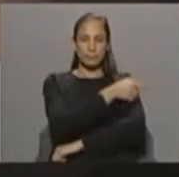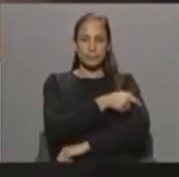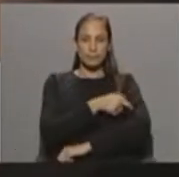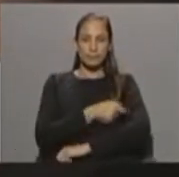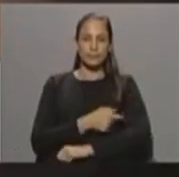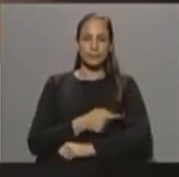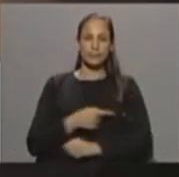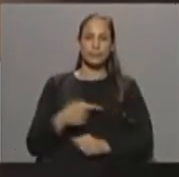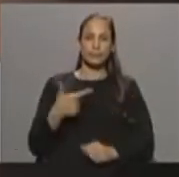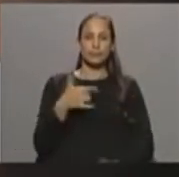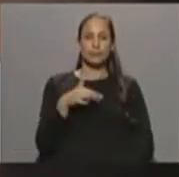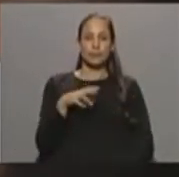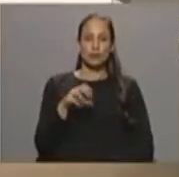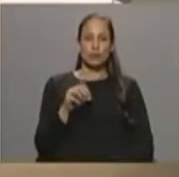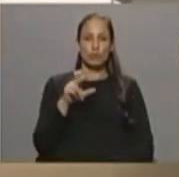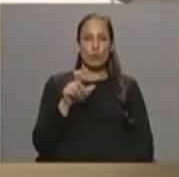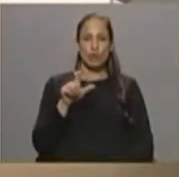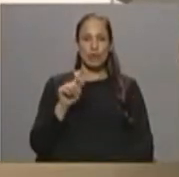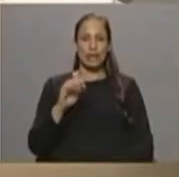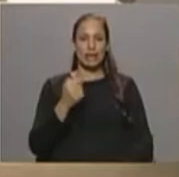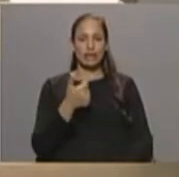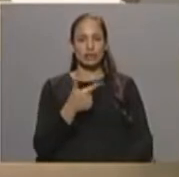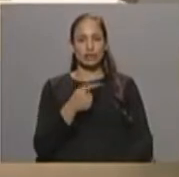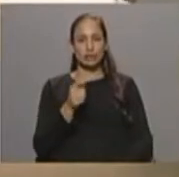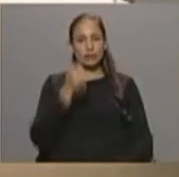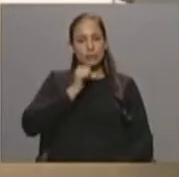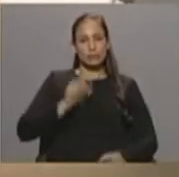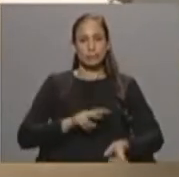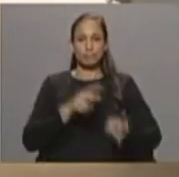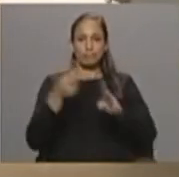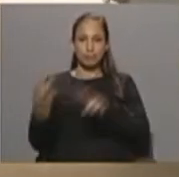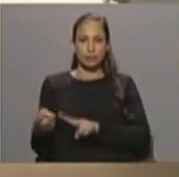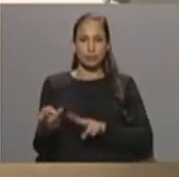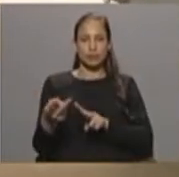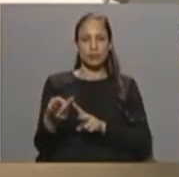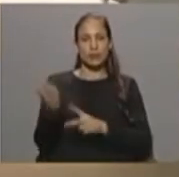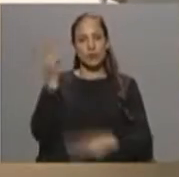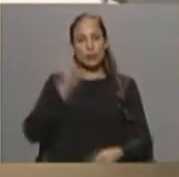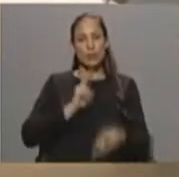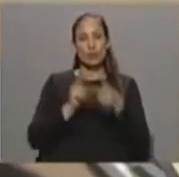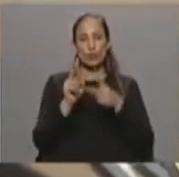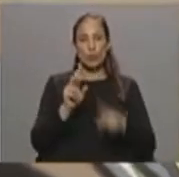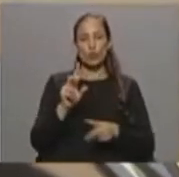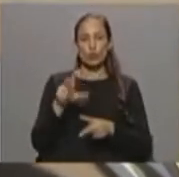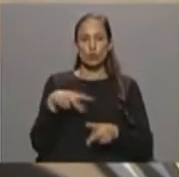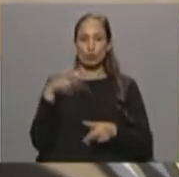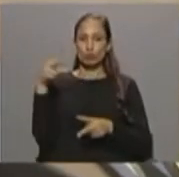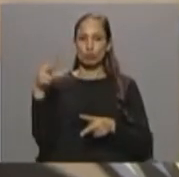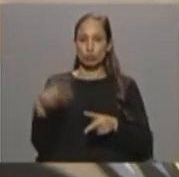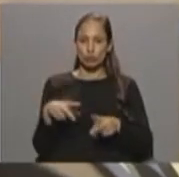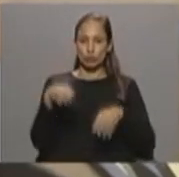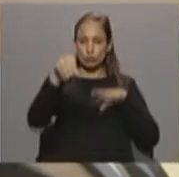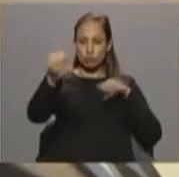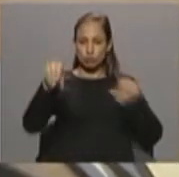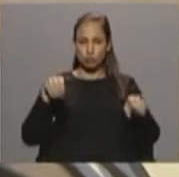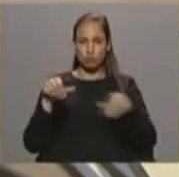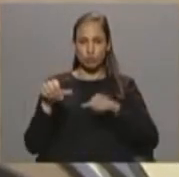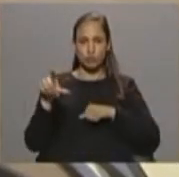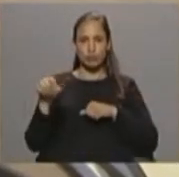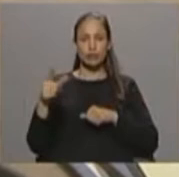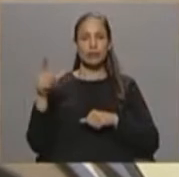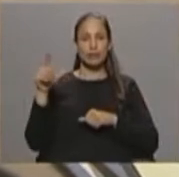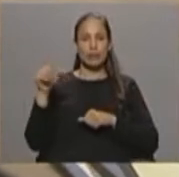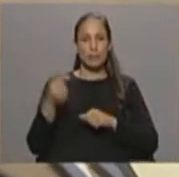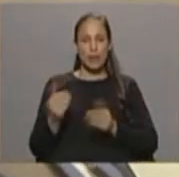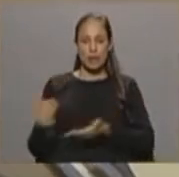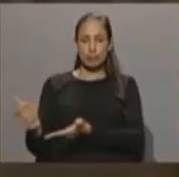obra editada pela Associação Internacional dos Colóquios da Lusofonia e as receitas da venda deste livro revertem integralmente a